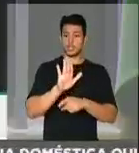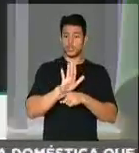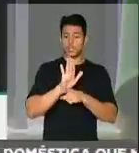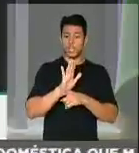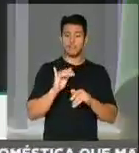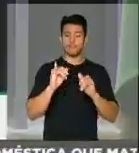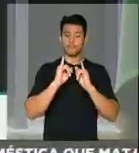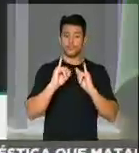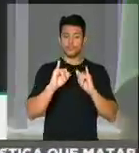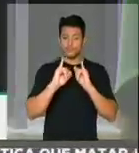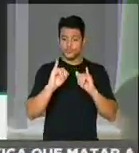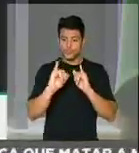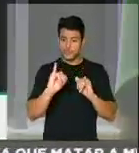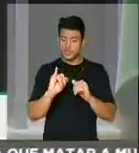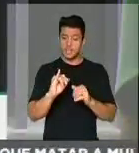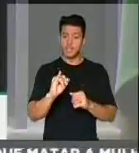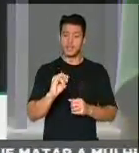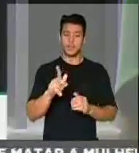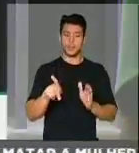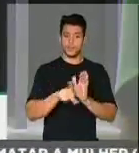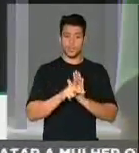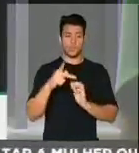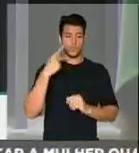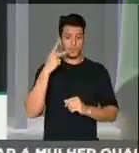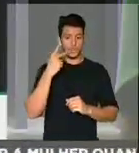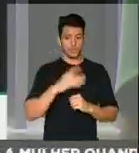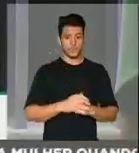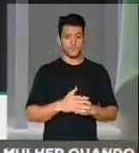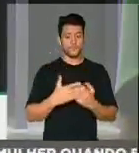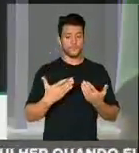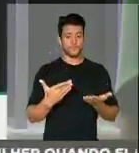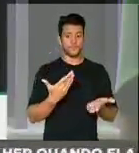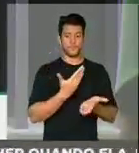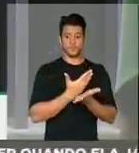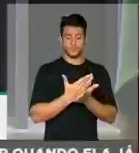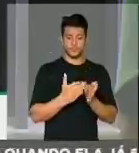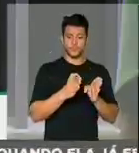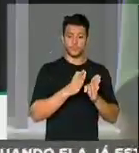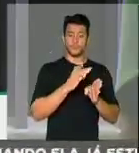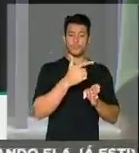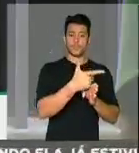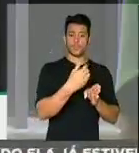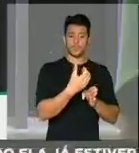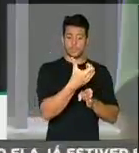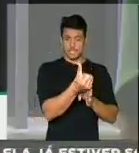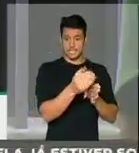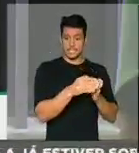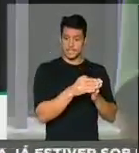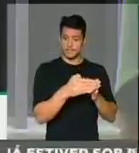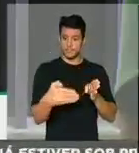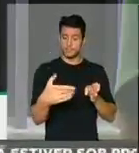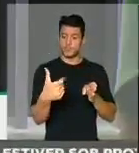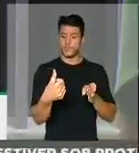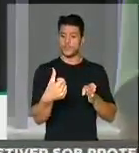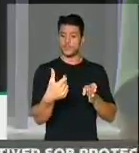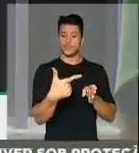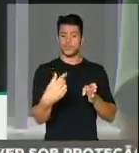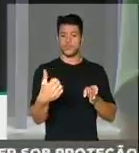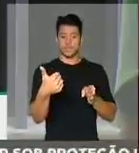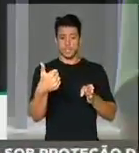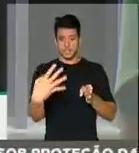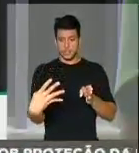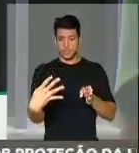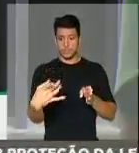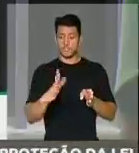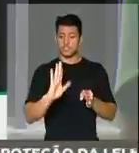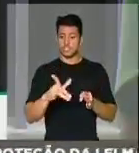É bom que se diga, senhor presidente, que de 2006 a 2014 foram mais de 50 bilhões que foram